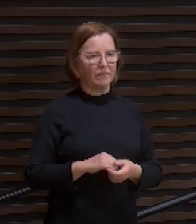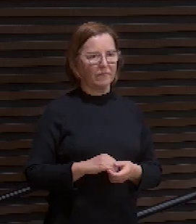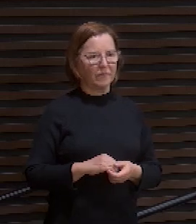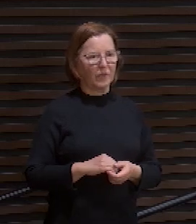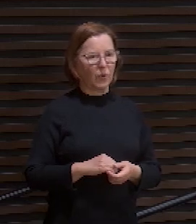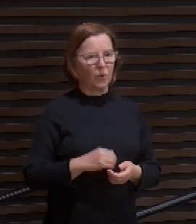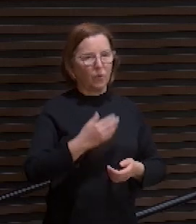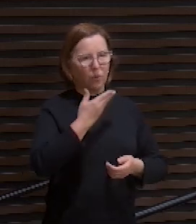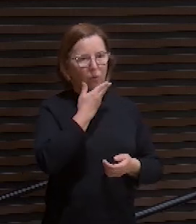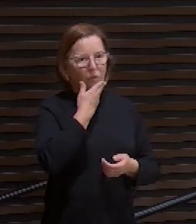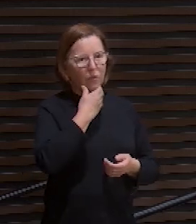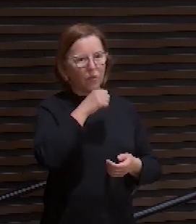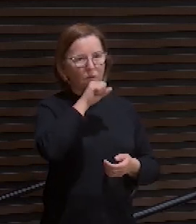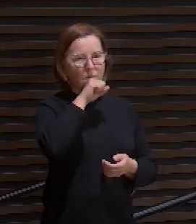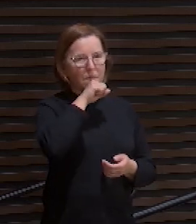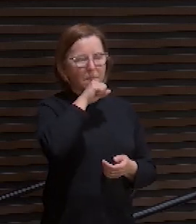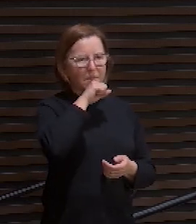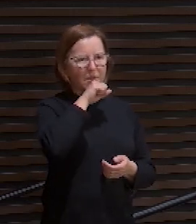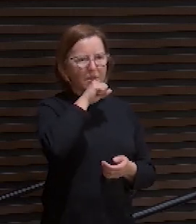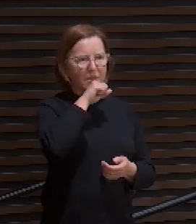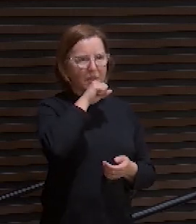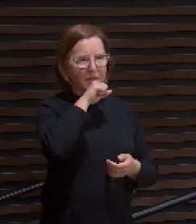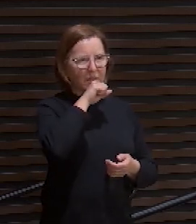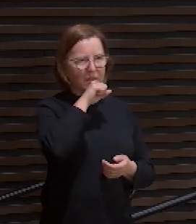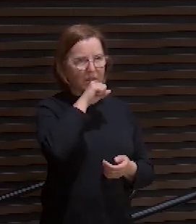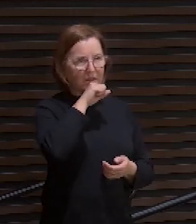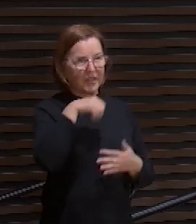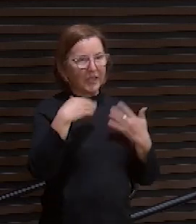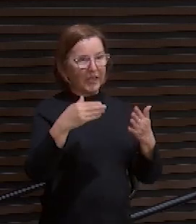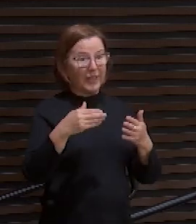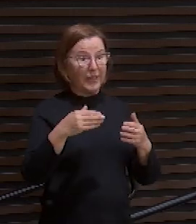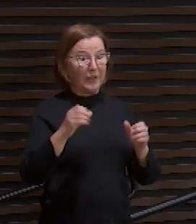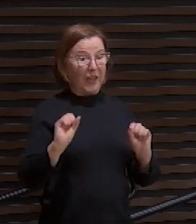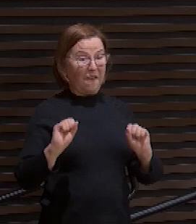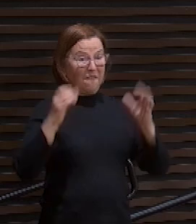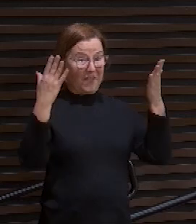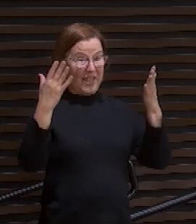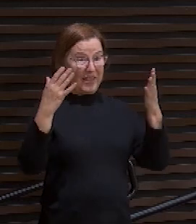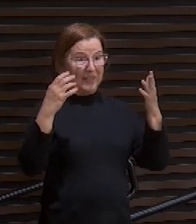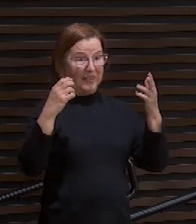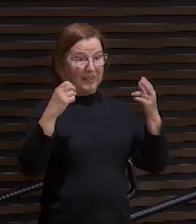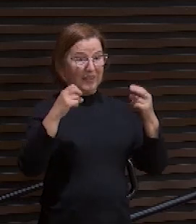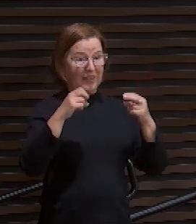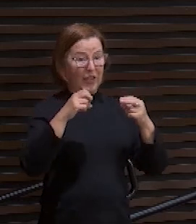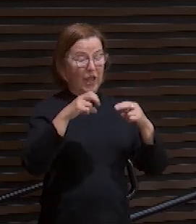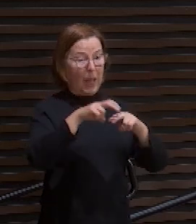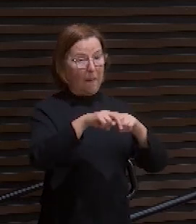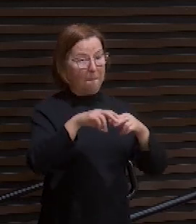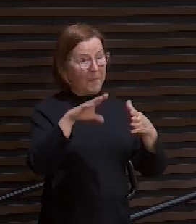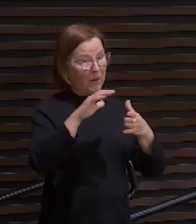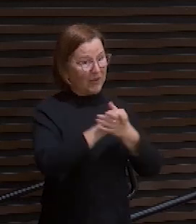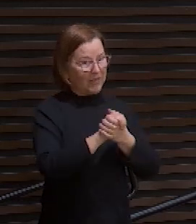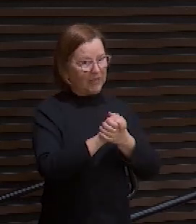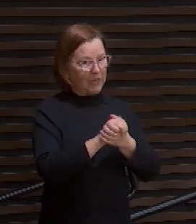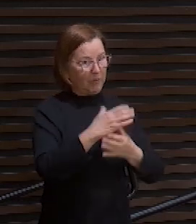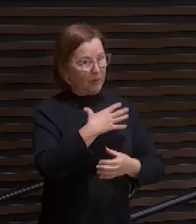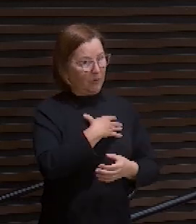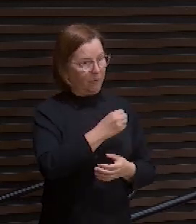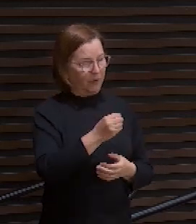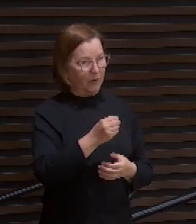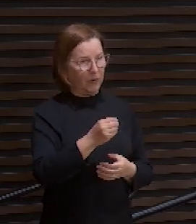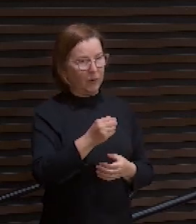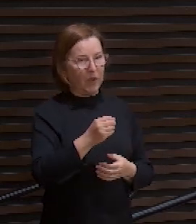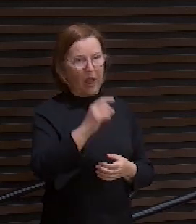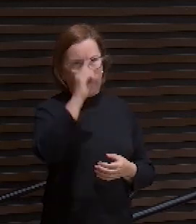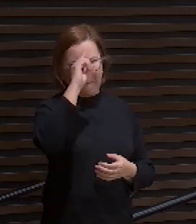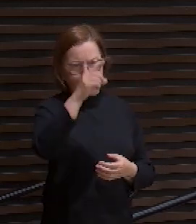pai que deu a boda, deu a festa de casamento do filho, mandou matar os bois,